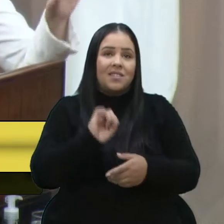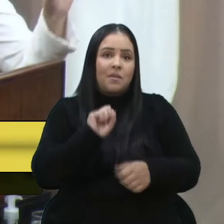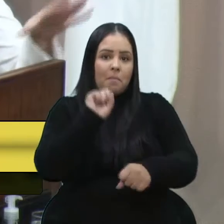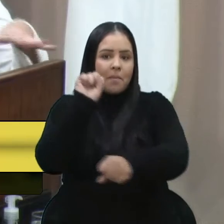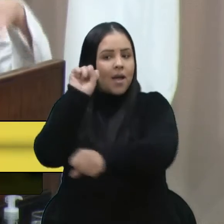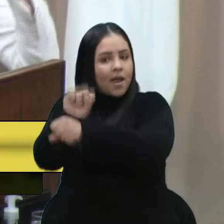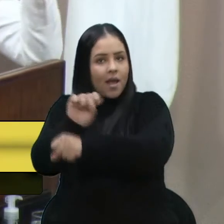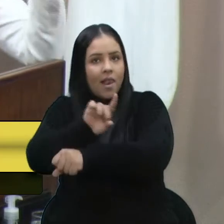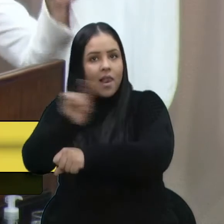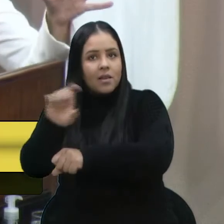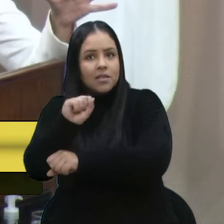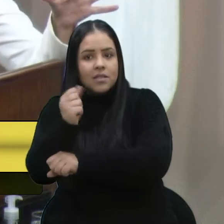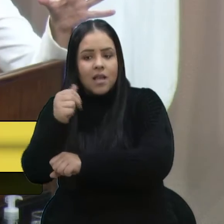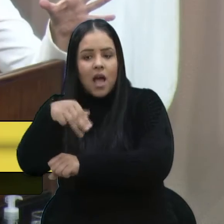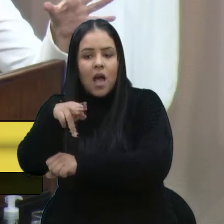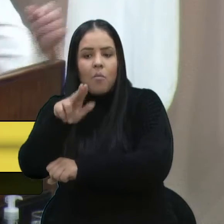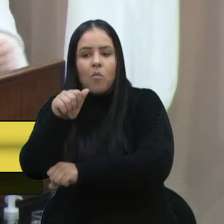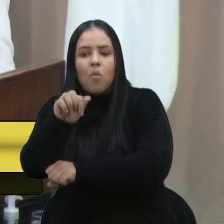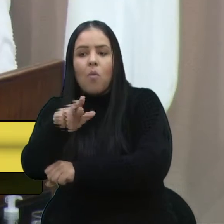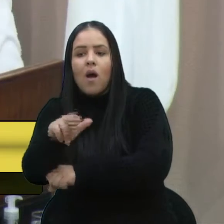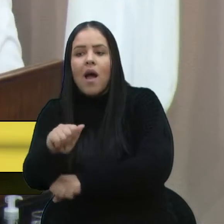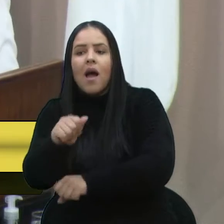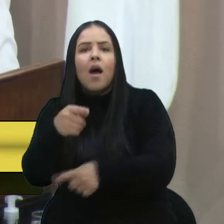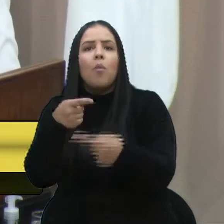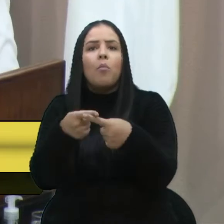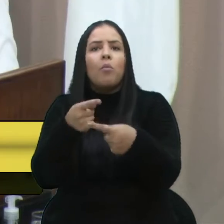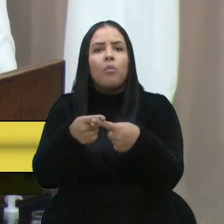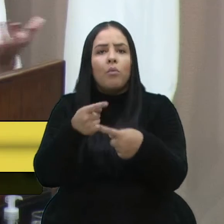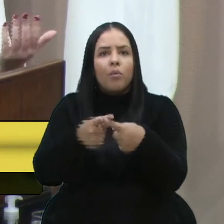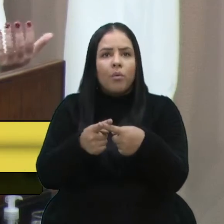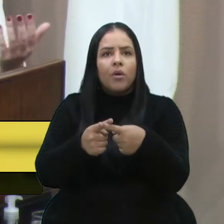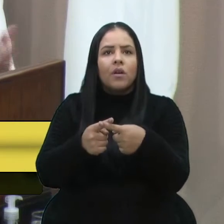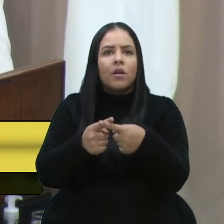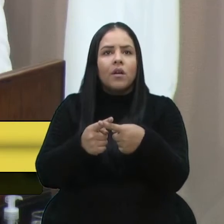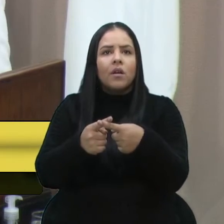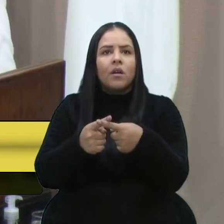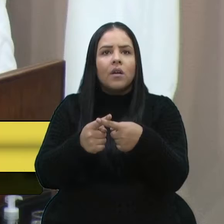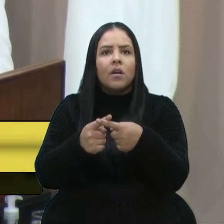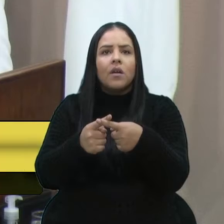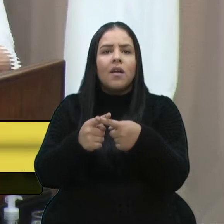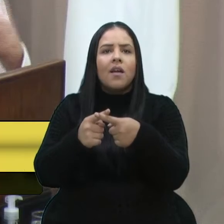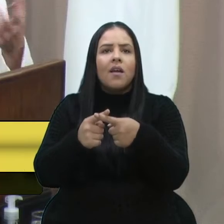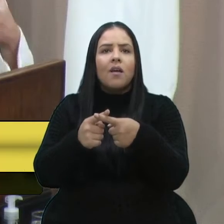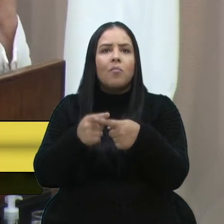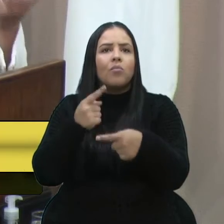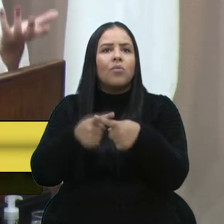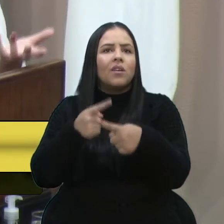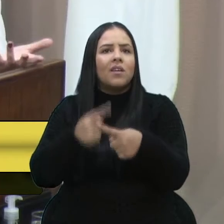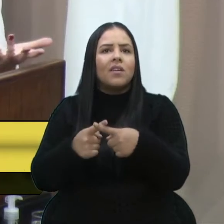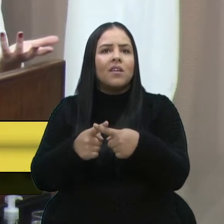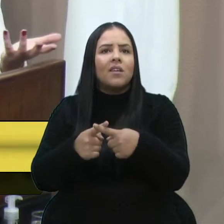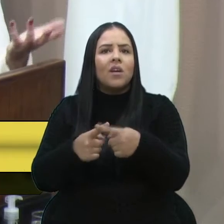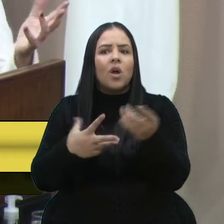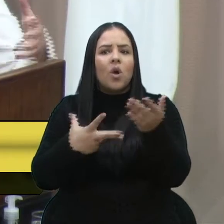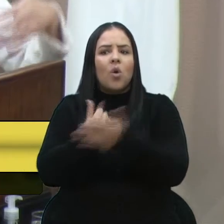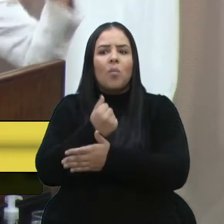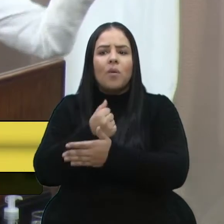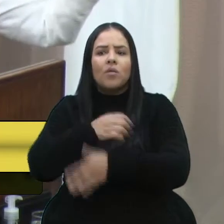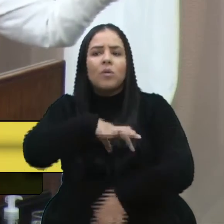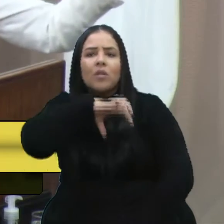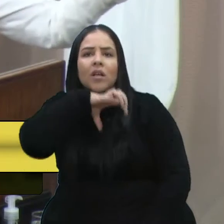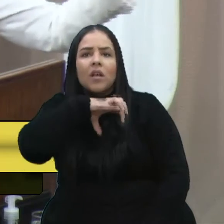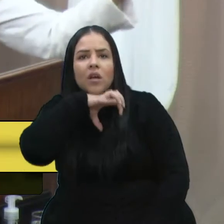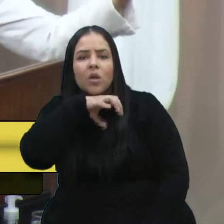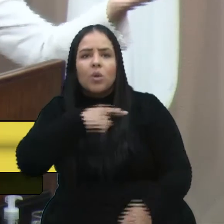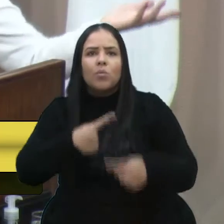Samuara, por que da retirada, né, por que da compra desses lotes pelo Poder, e por